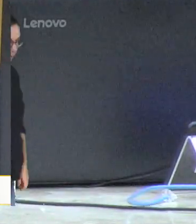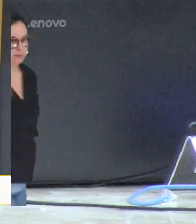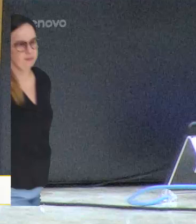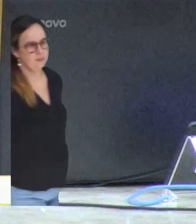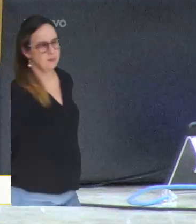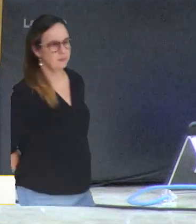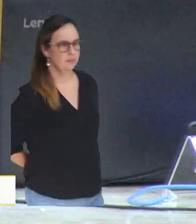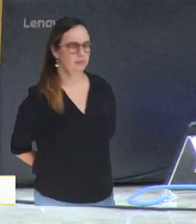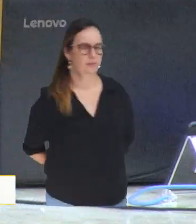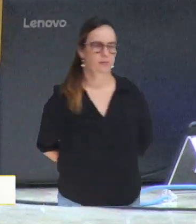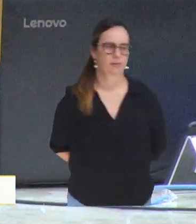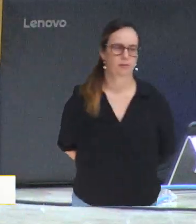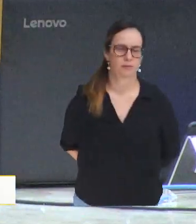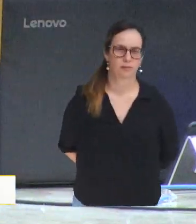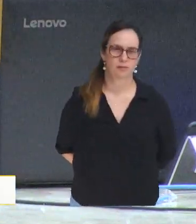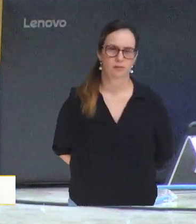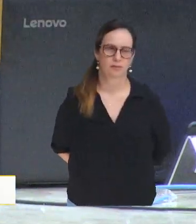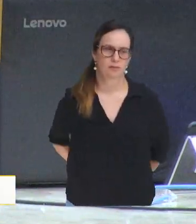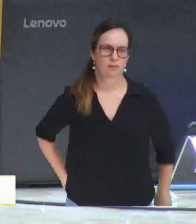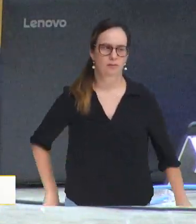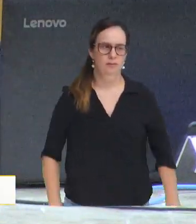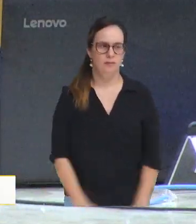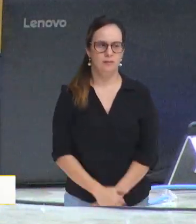Concedo a palavra ao vereador Gerson Alves.